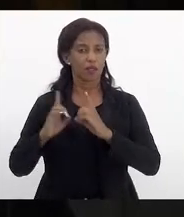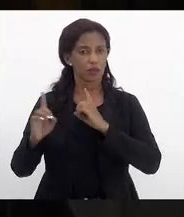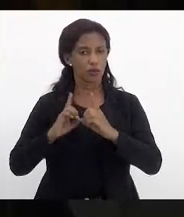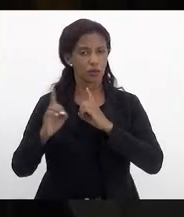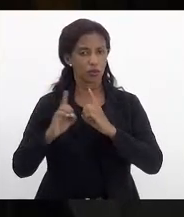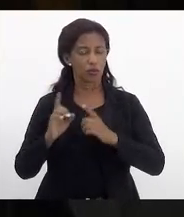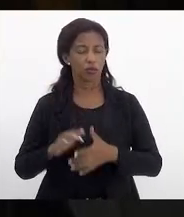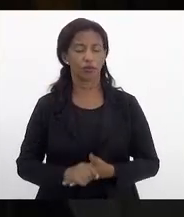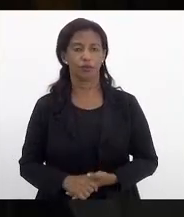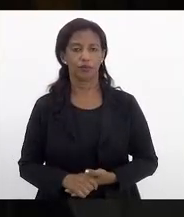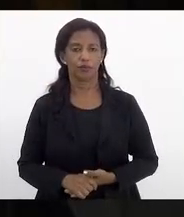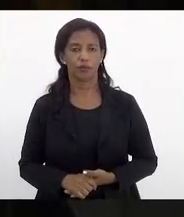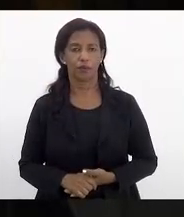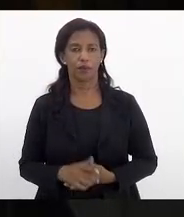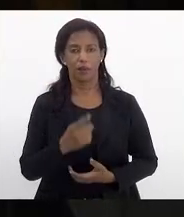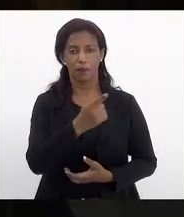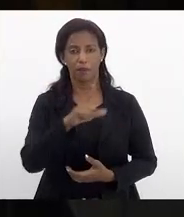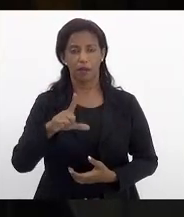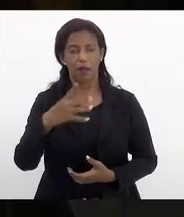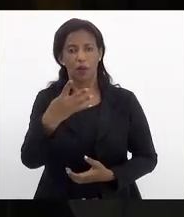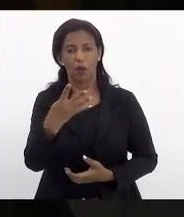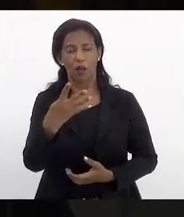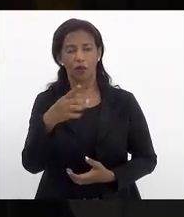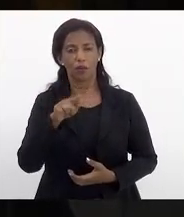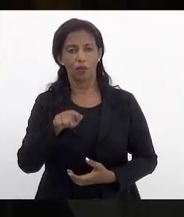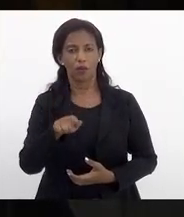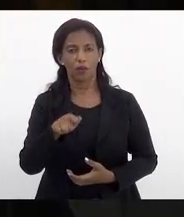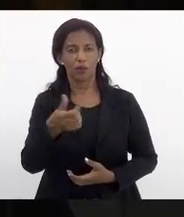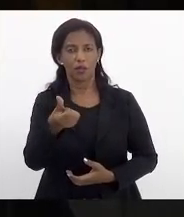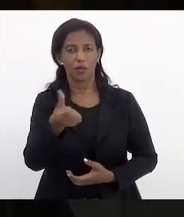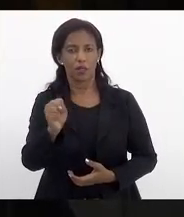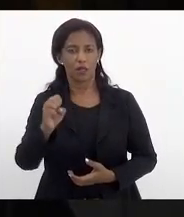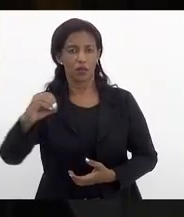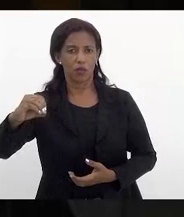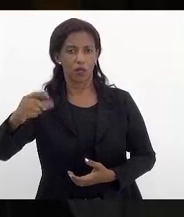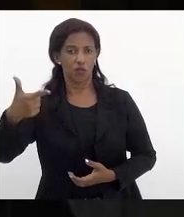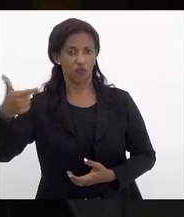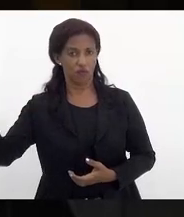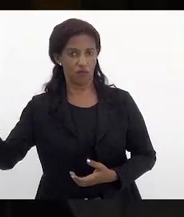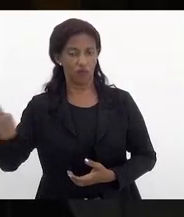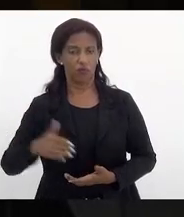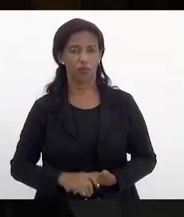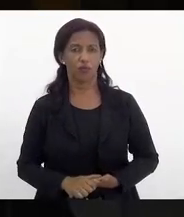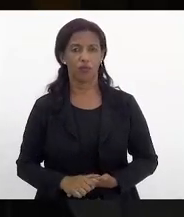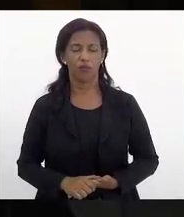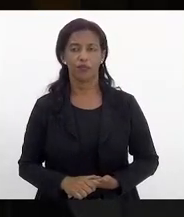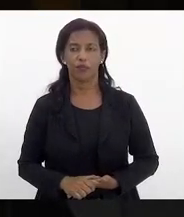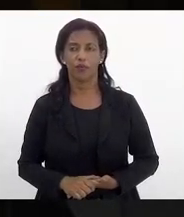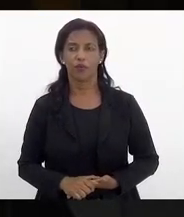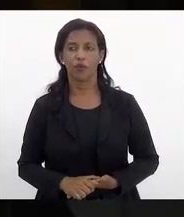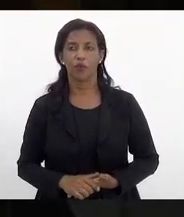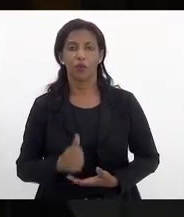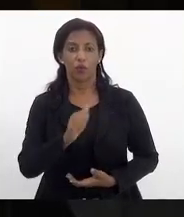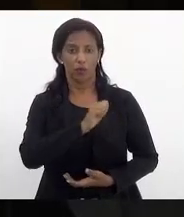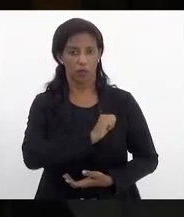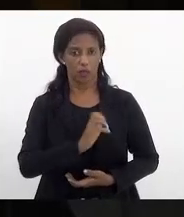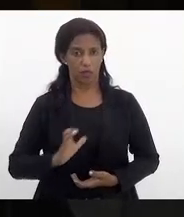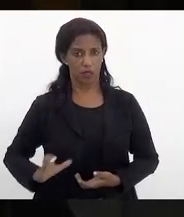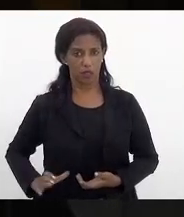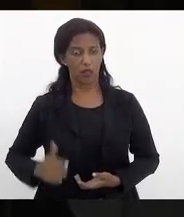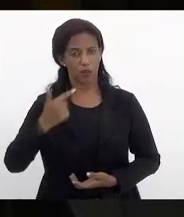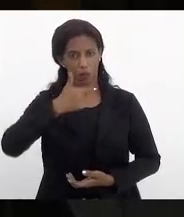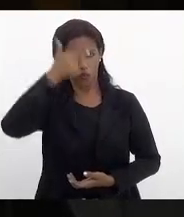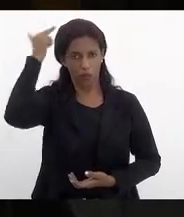discutimos o projeto de lei 4.680 de 21, de autorias do deputado André Siciliano e